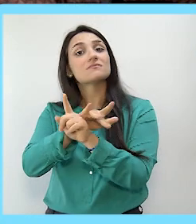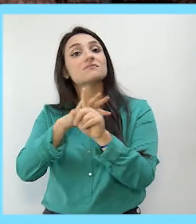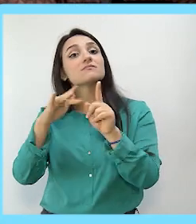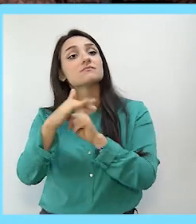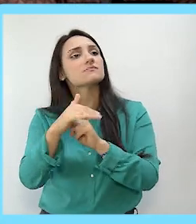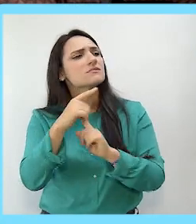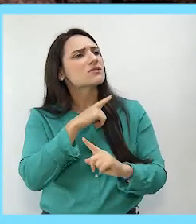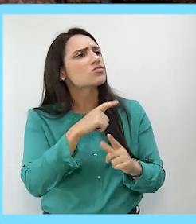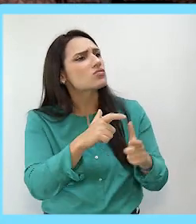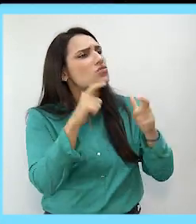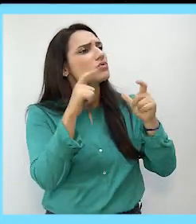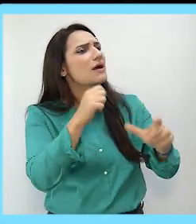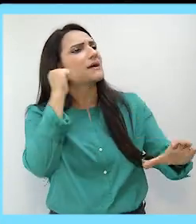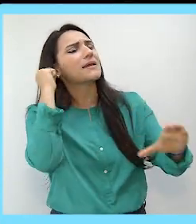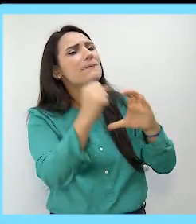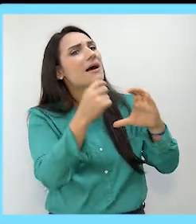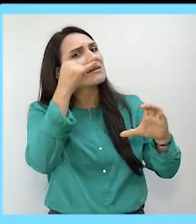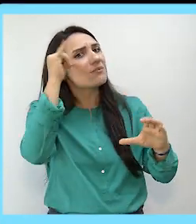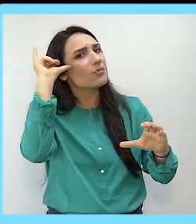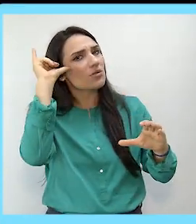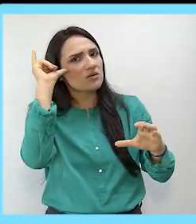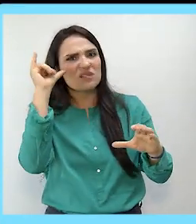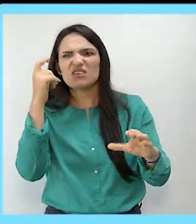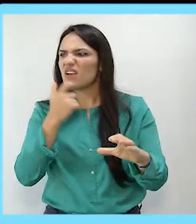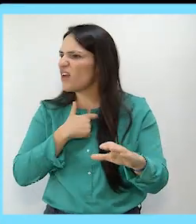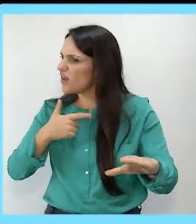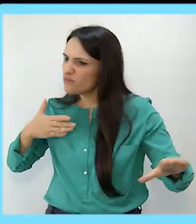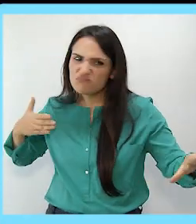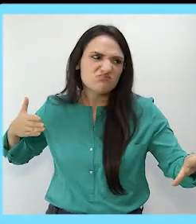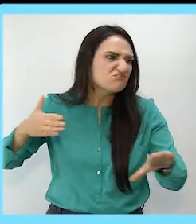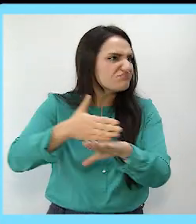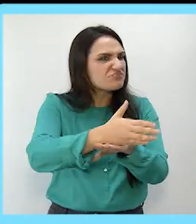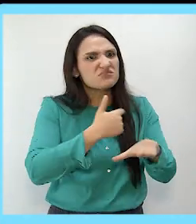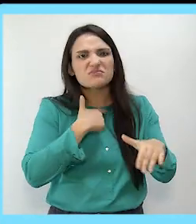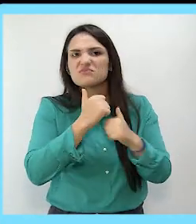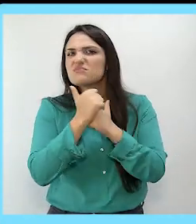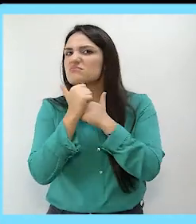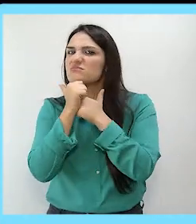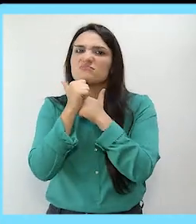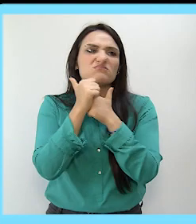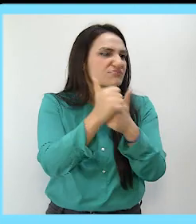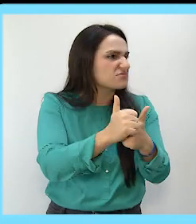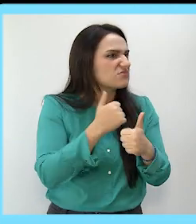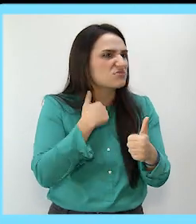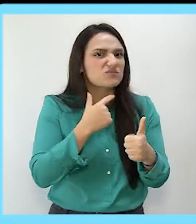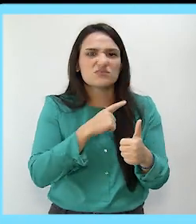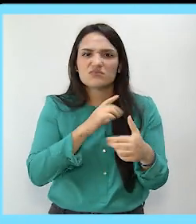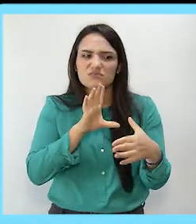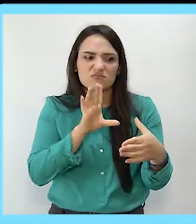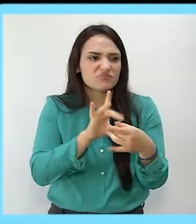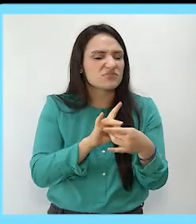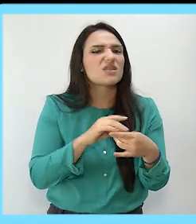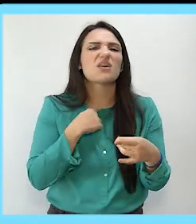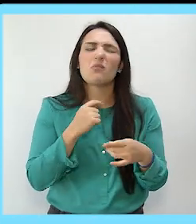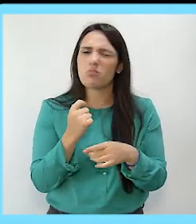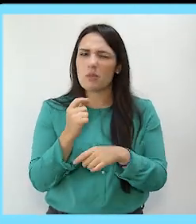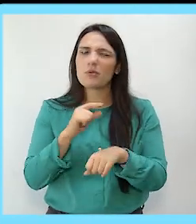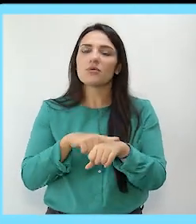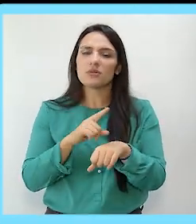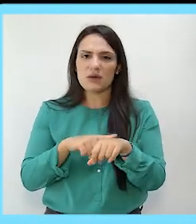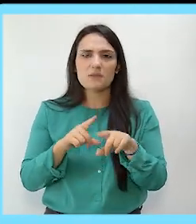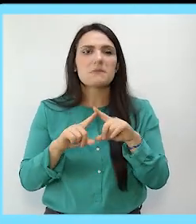um abatedouro ilegal, vamos lá, vamos fazer uma diligência. Eu ia, eu acompanhava, eu me envolvia. Assim, o pouco tempo que eu tive lá em